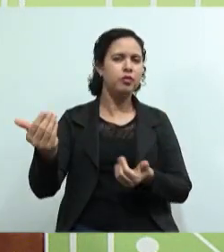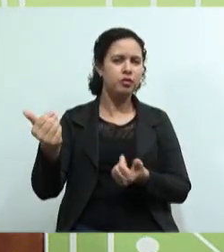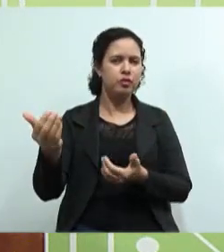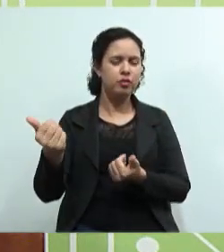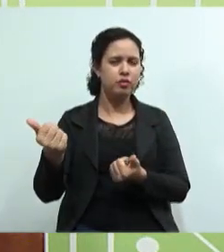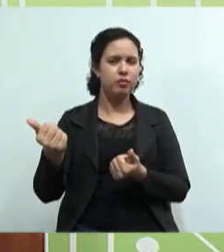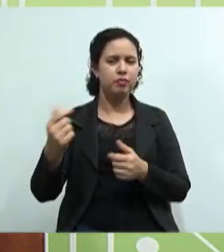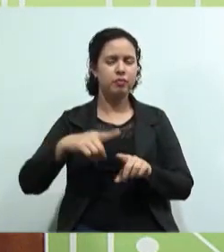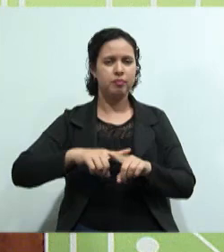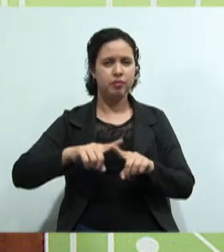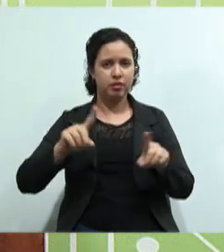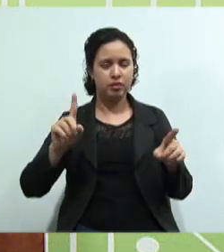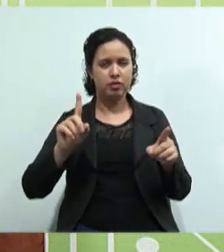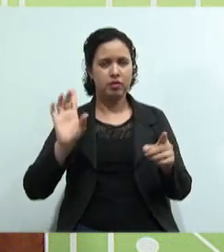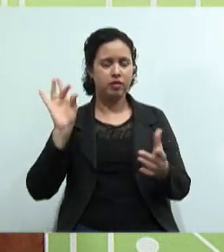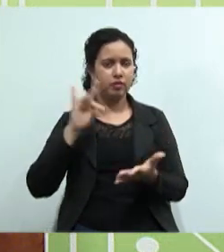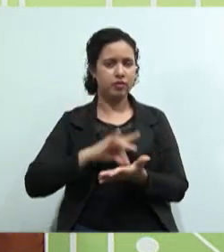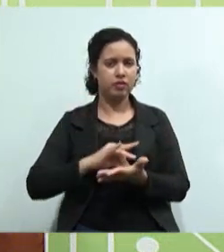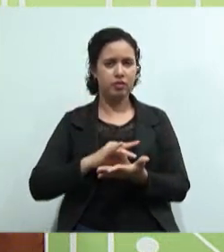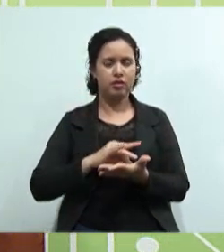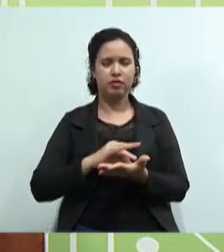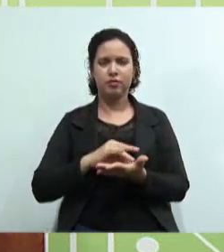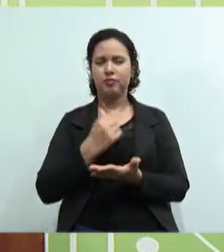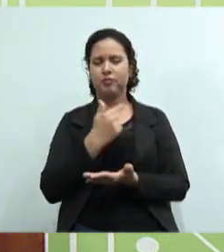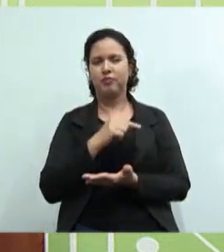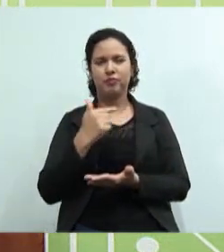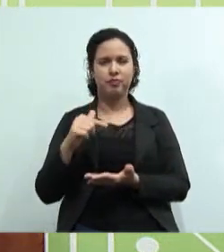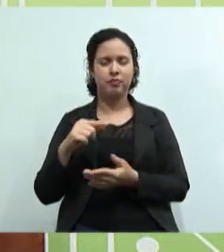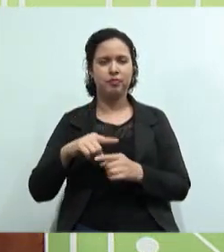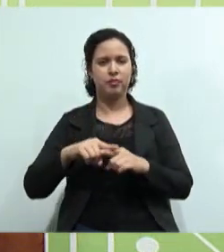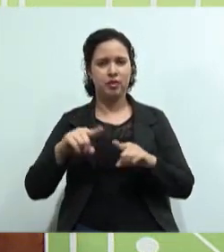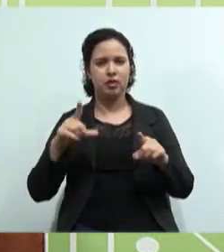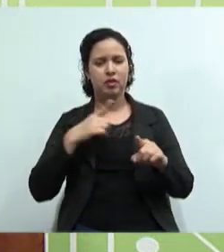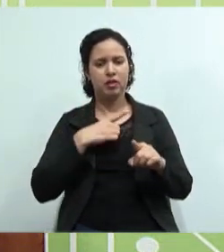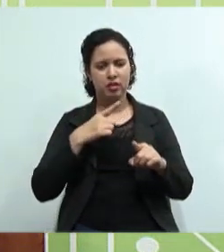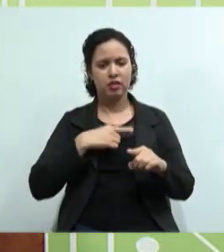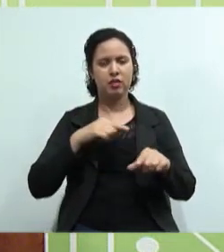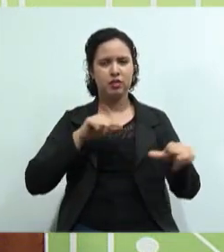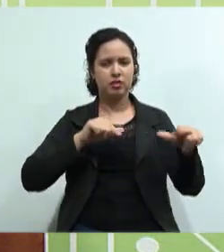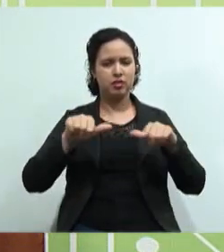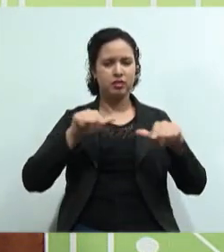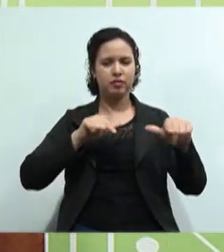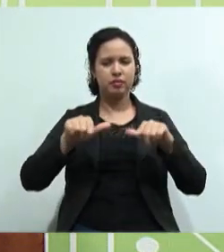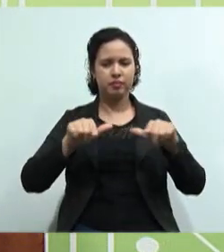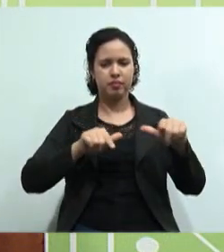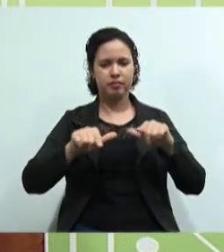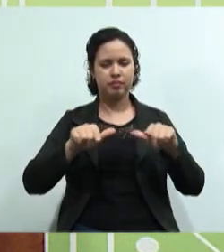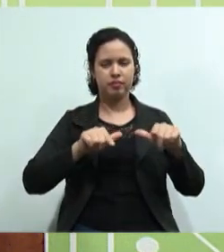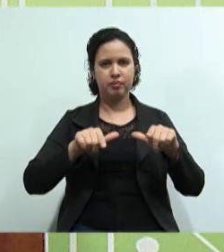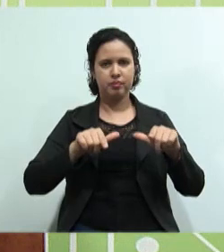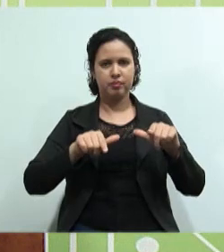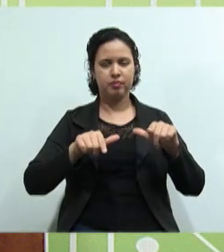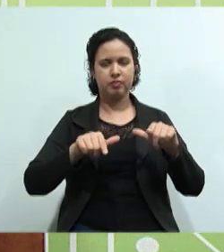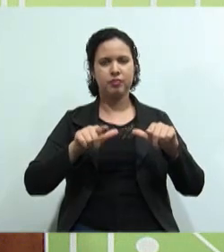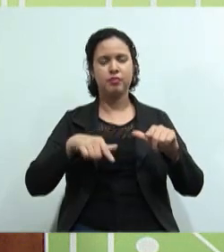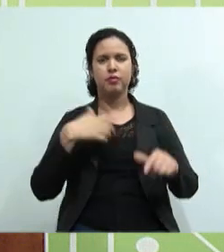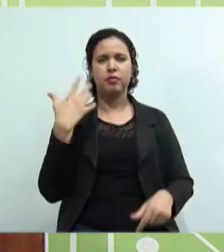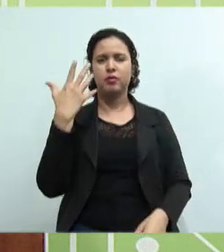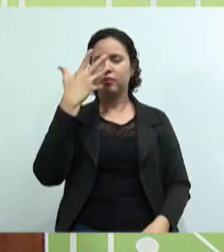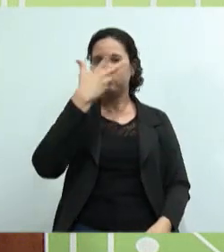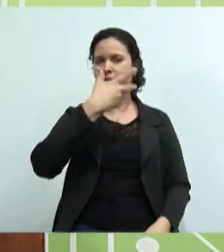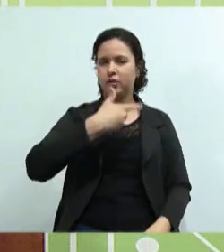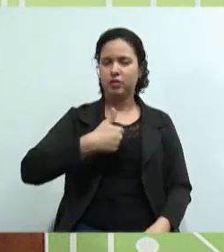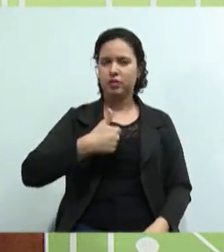realidade, muitas vezes isso não acontece, mas eles têm esse trabalho com os produtos de beleza. Além de